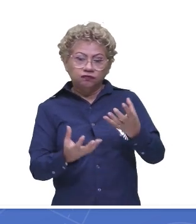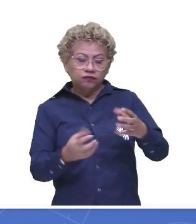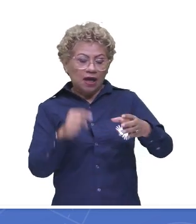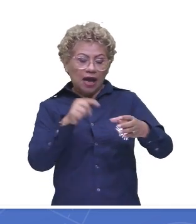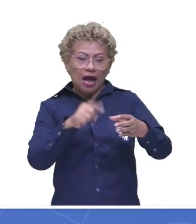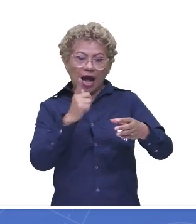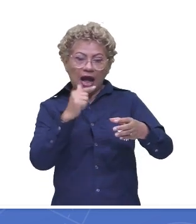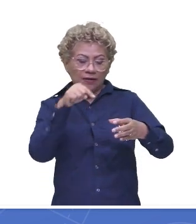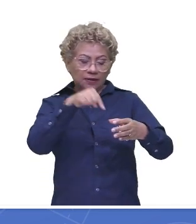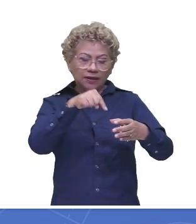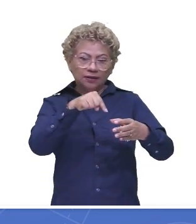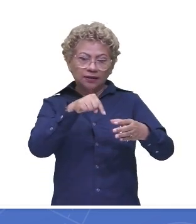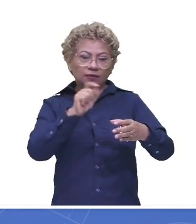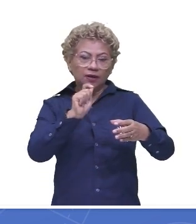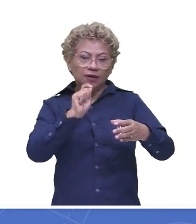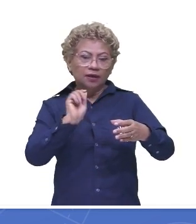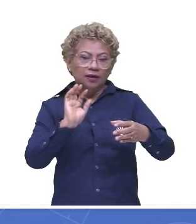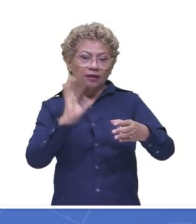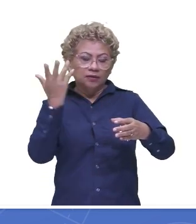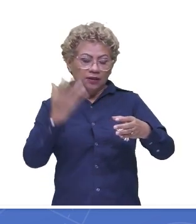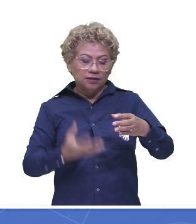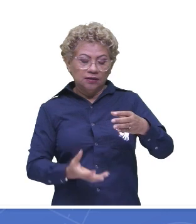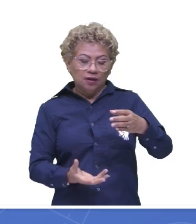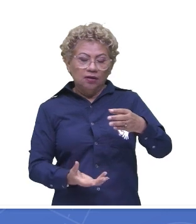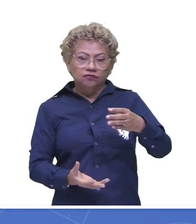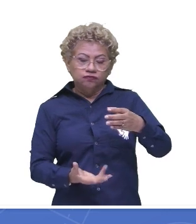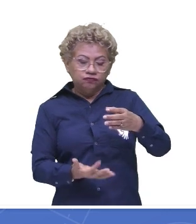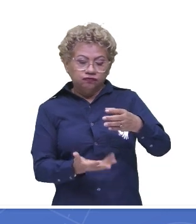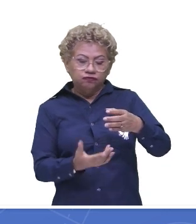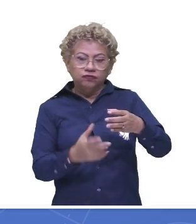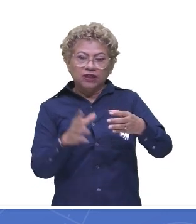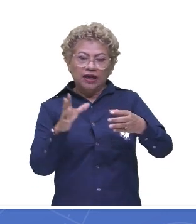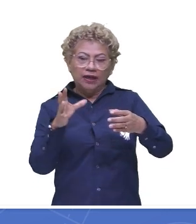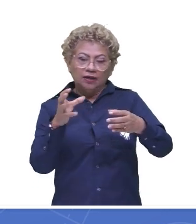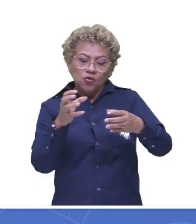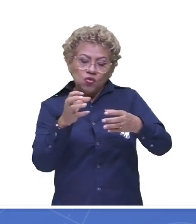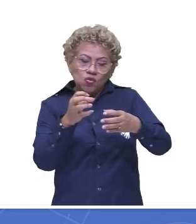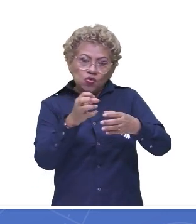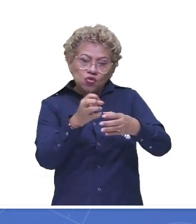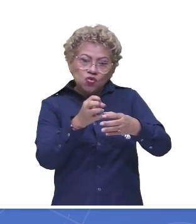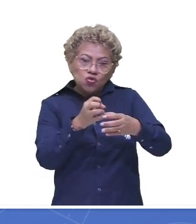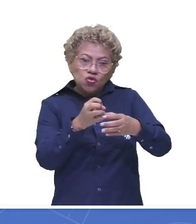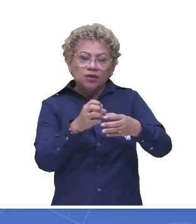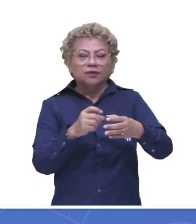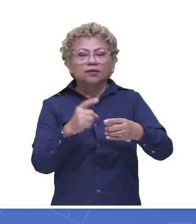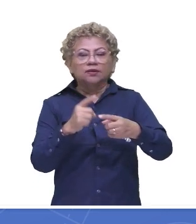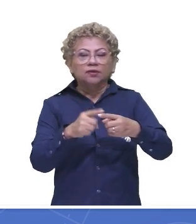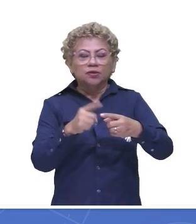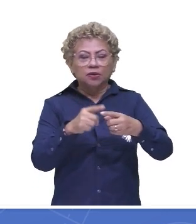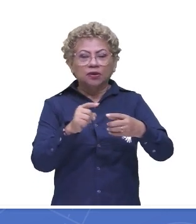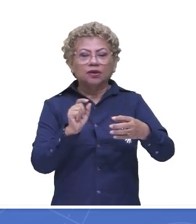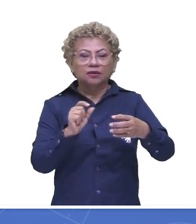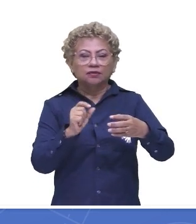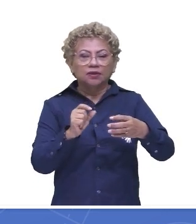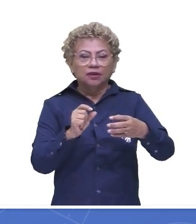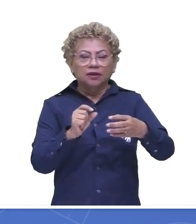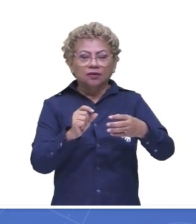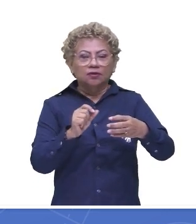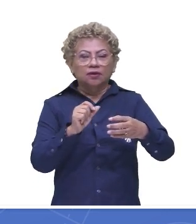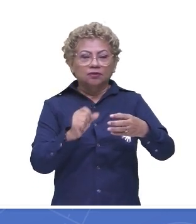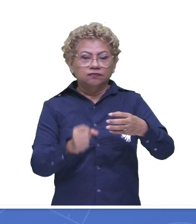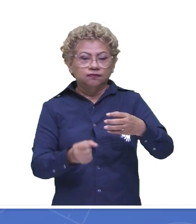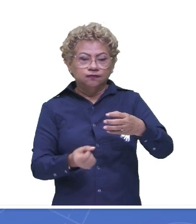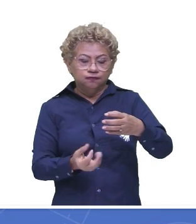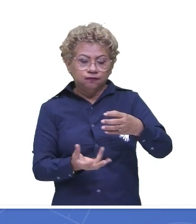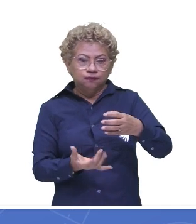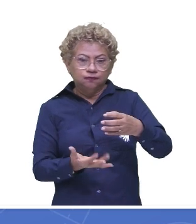a água sofre contração. E no aquecimento, acima de 4 graus Celsius, ocorre dilatação. Então veja